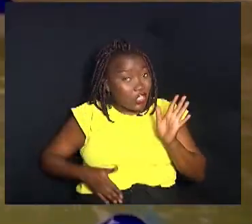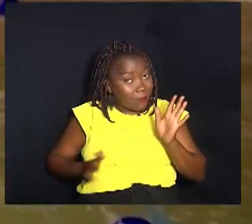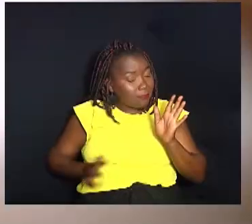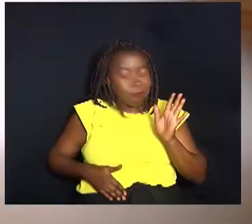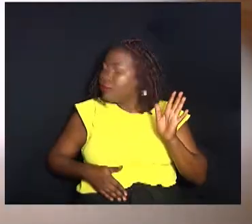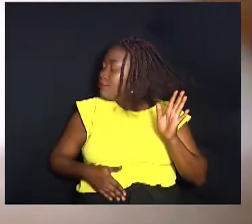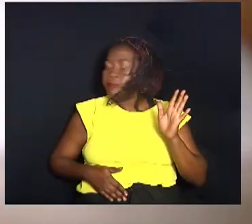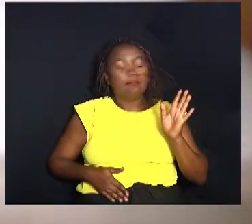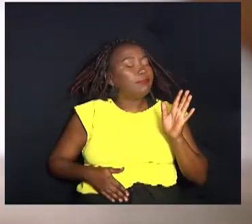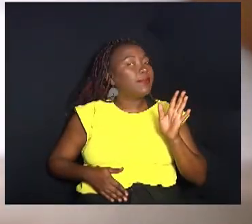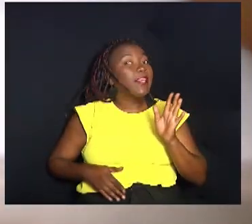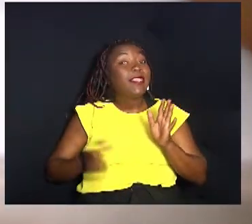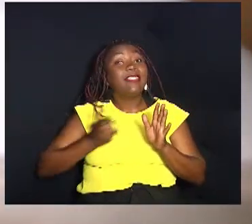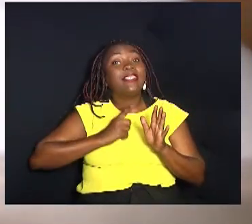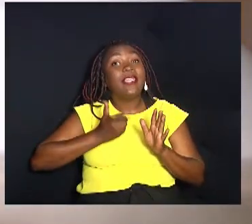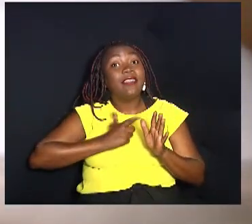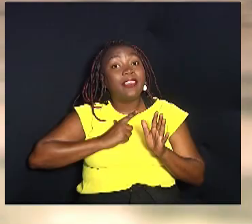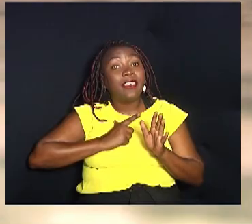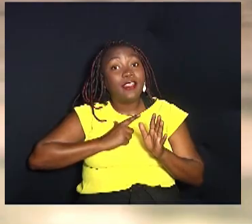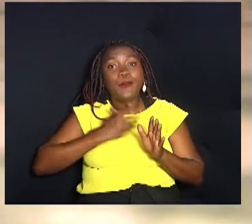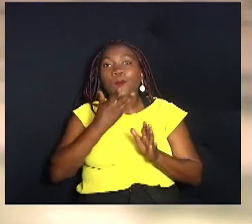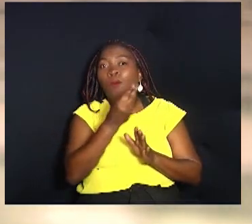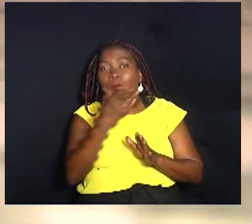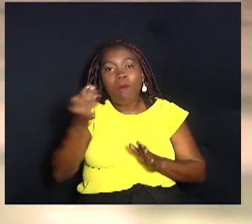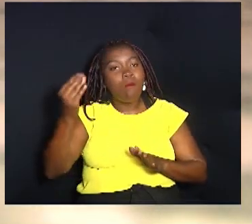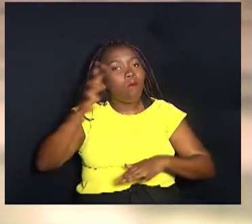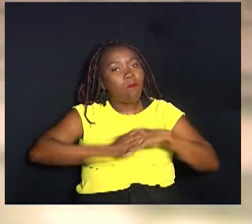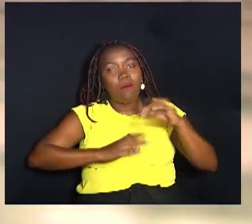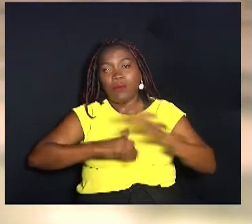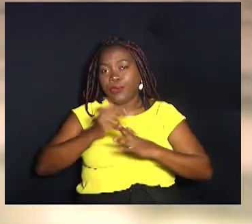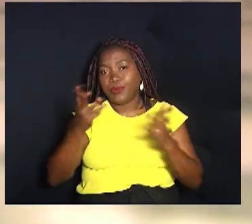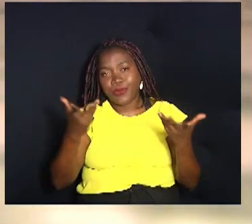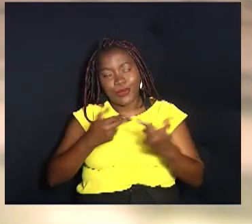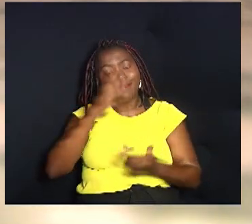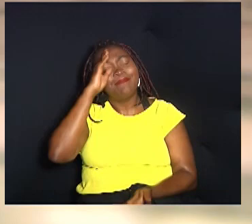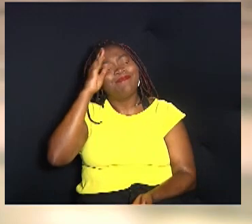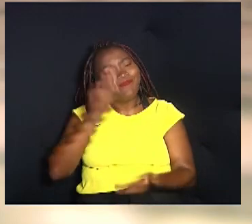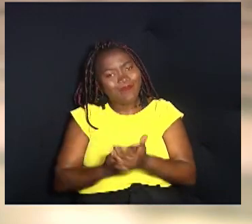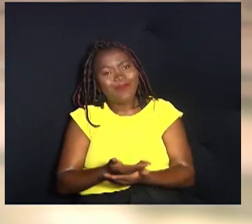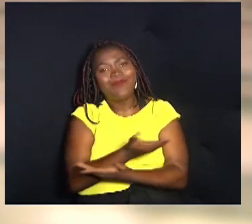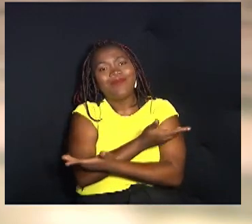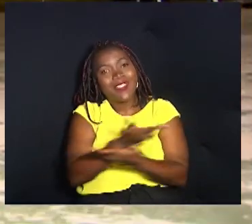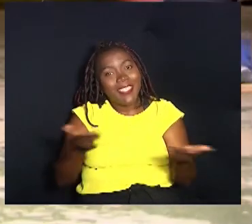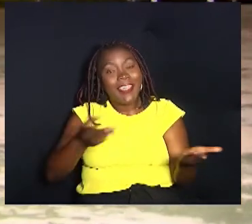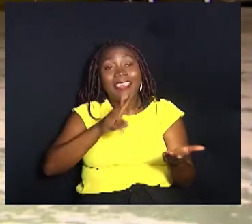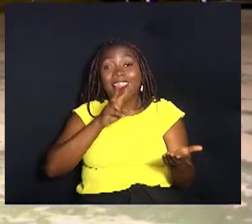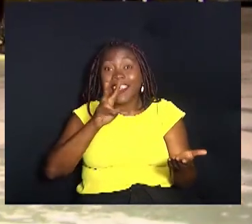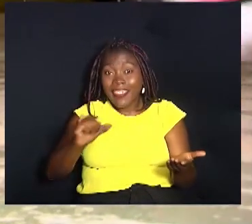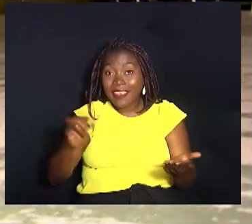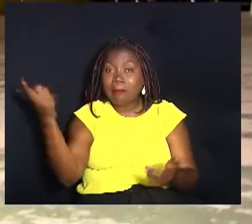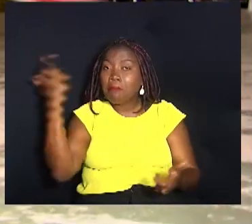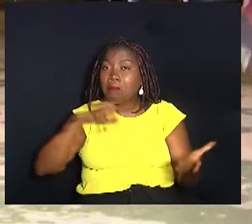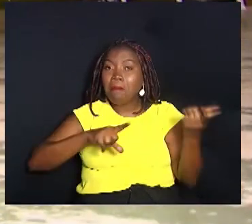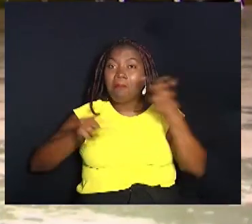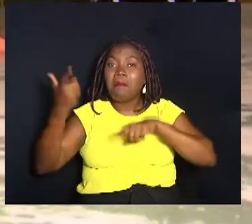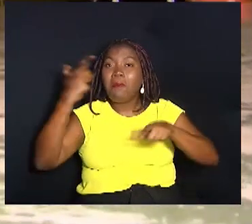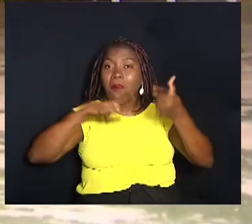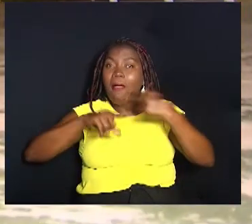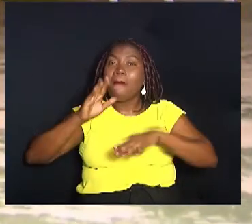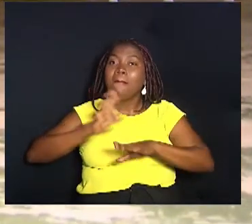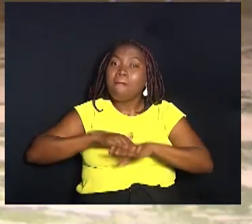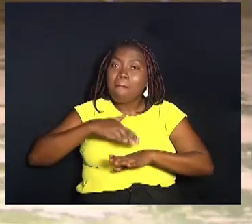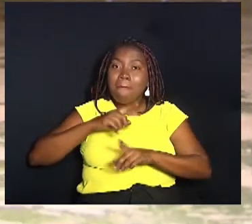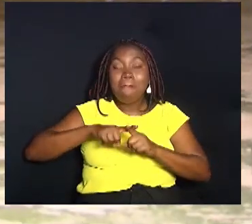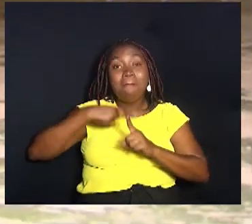tem muitos talentos e eu acredito que desses talentos aqui já está tendo resultado em mais uma final